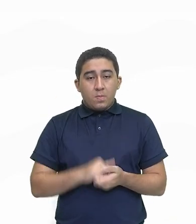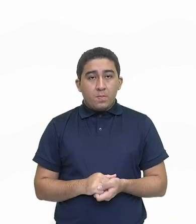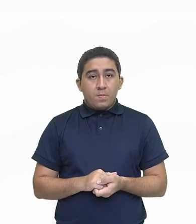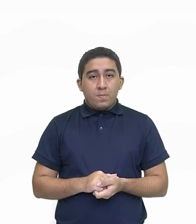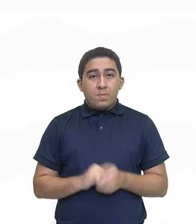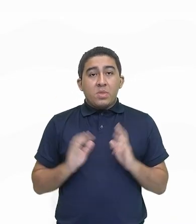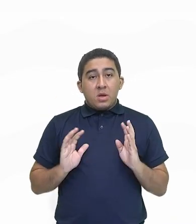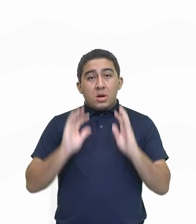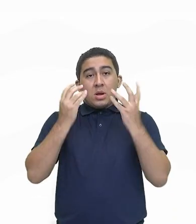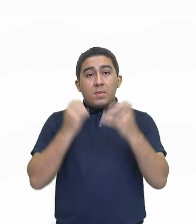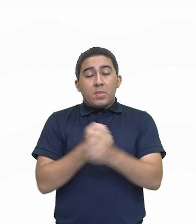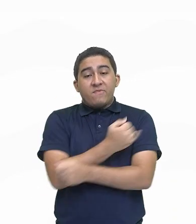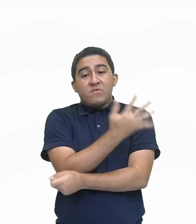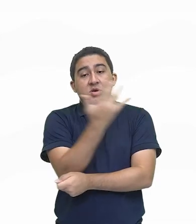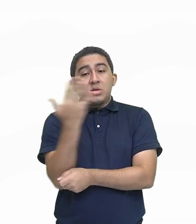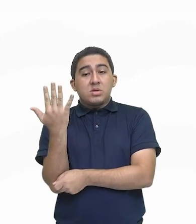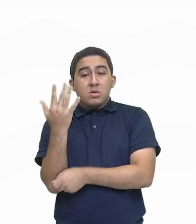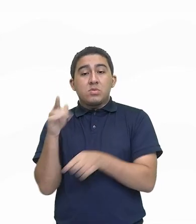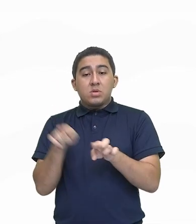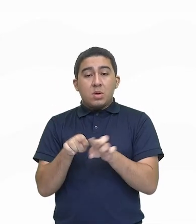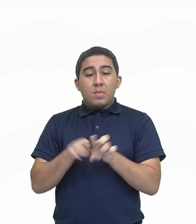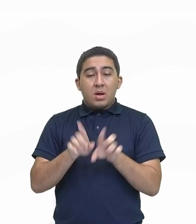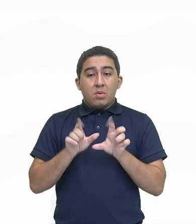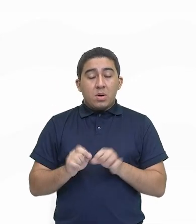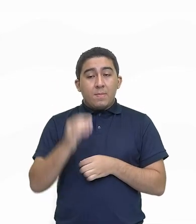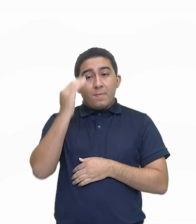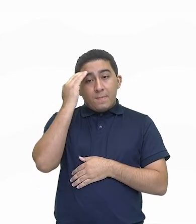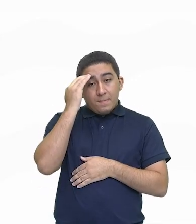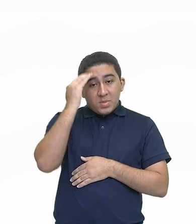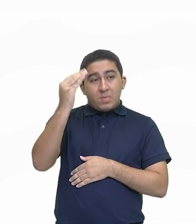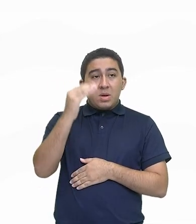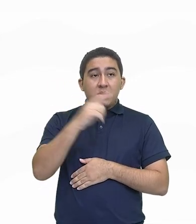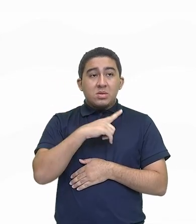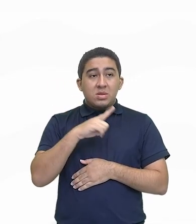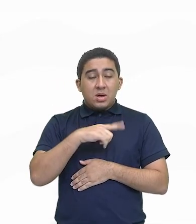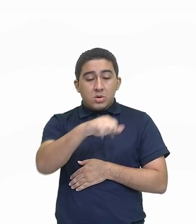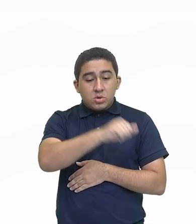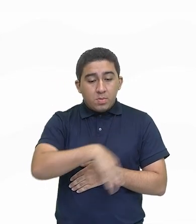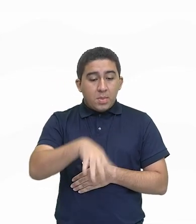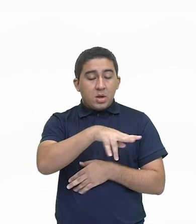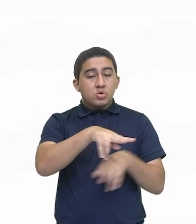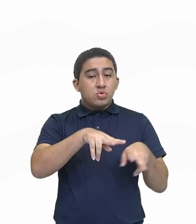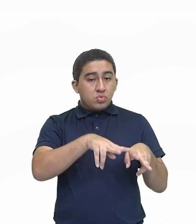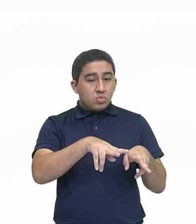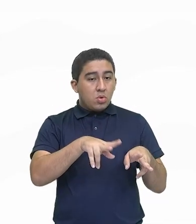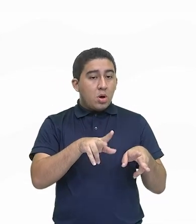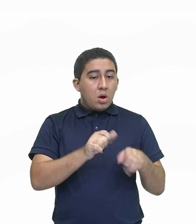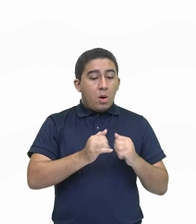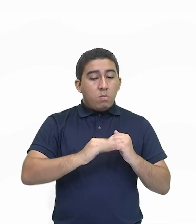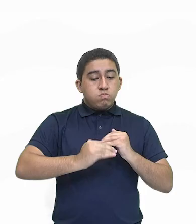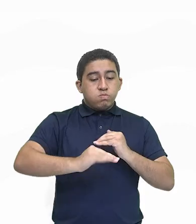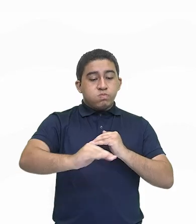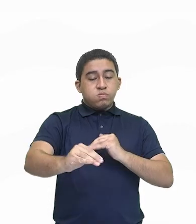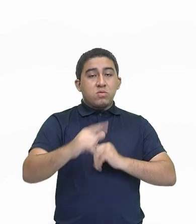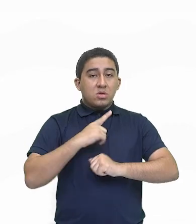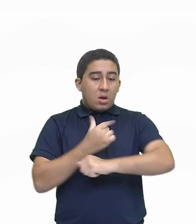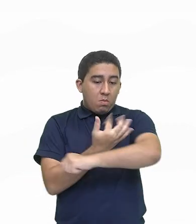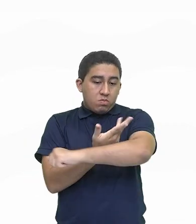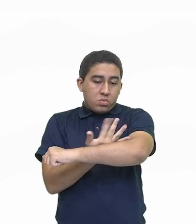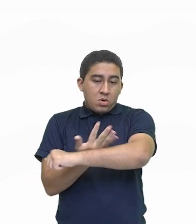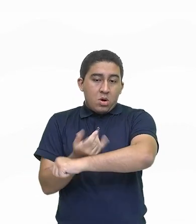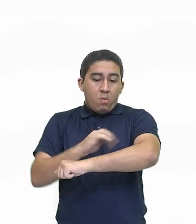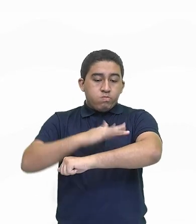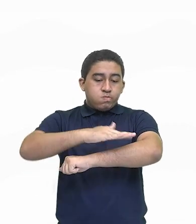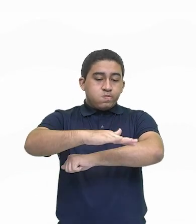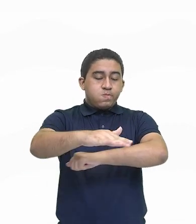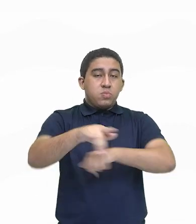e vegetação subtropical e pedromínio de paisagens campestres, recobertos por gramíneas